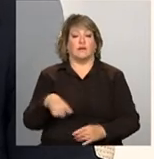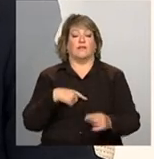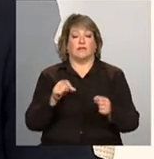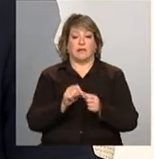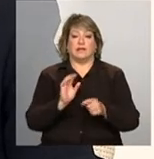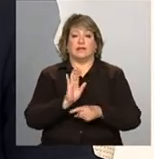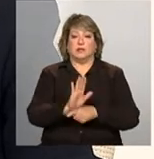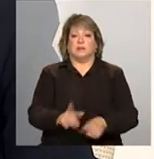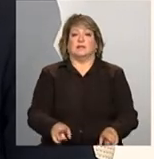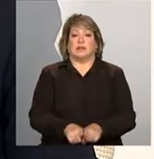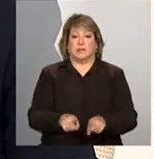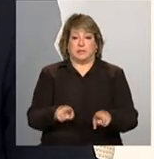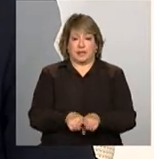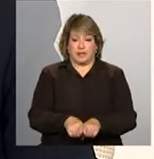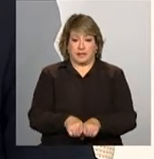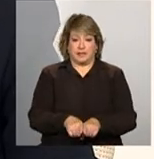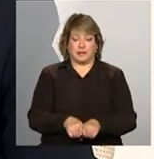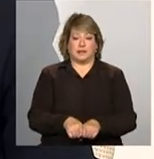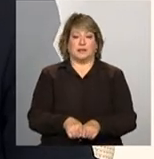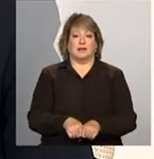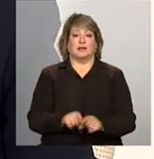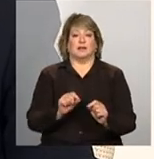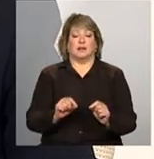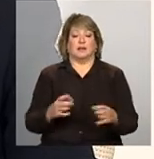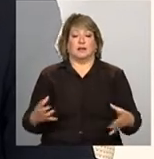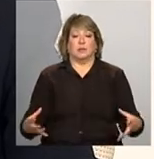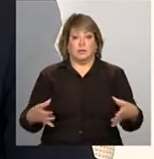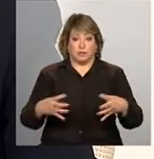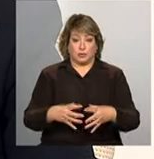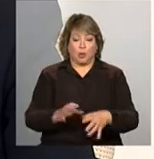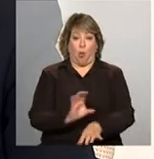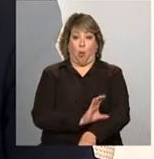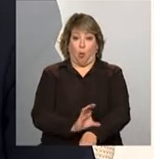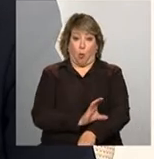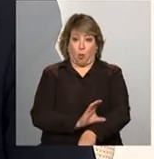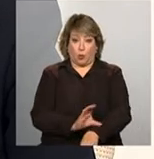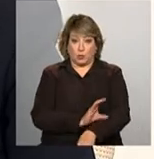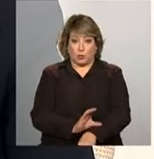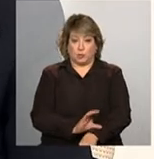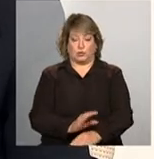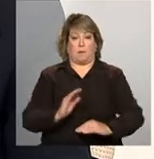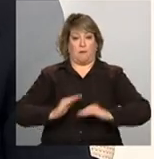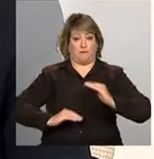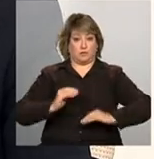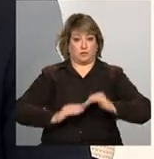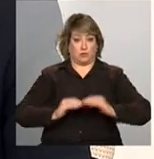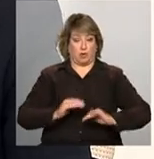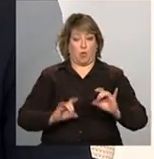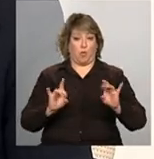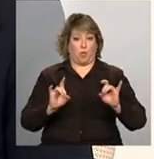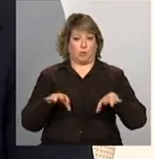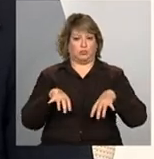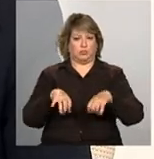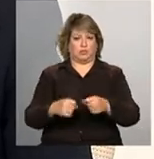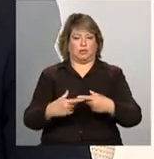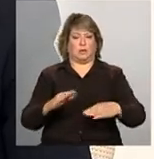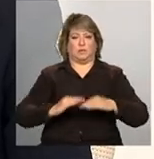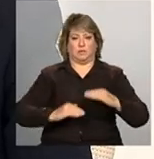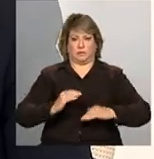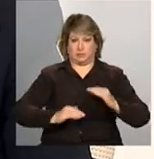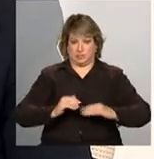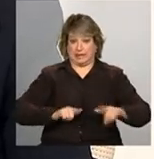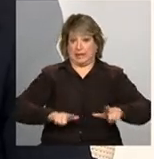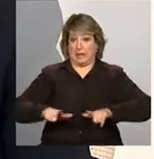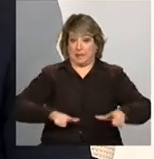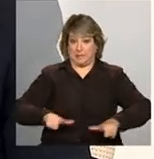promove a inserção, né, nos cursos de qualificação profissional, de capacitação profissional, de